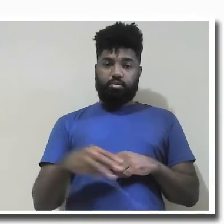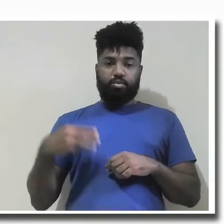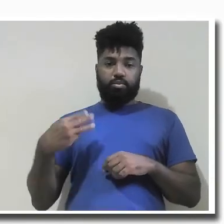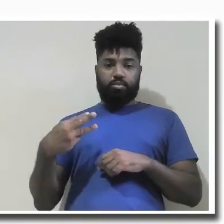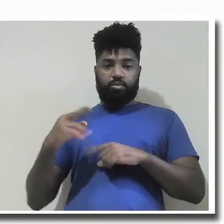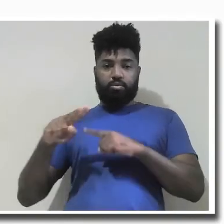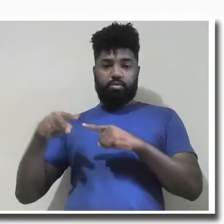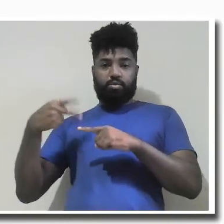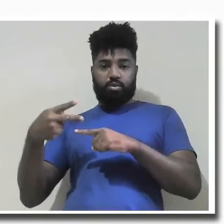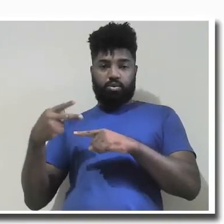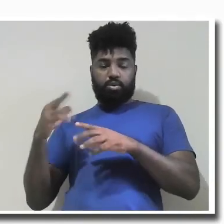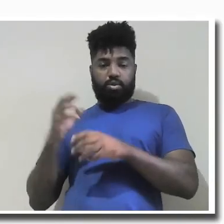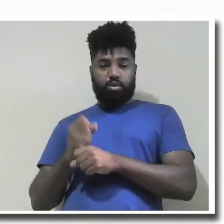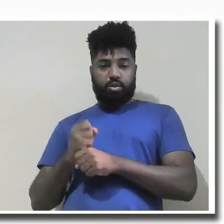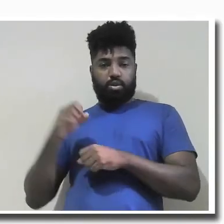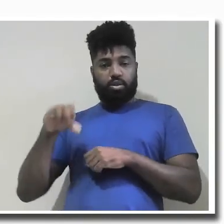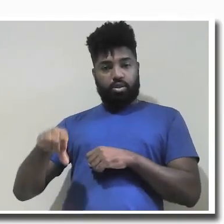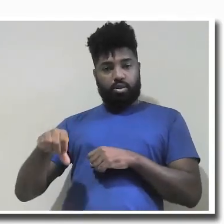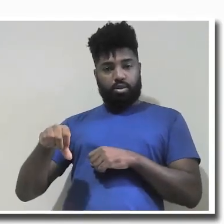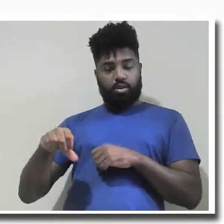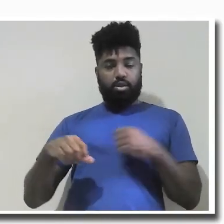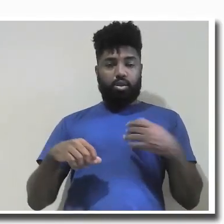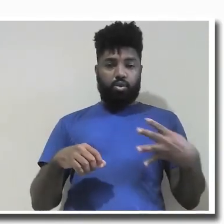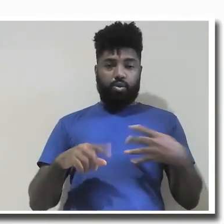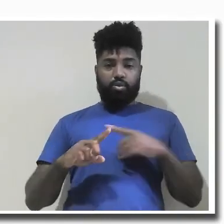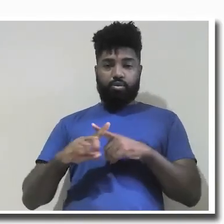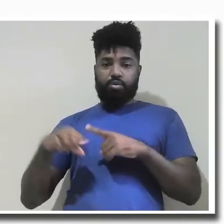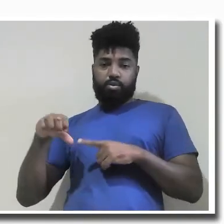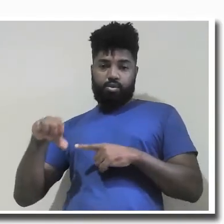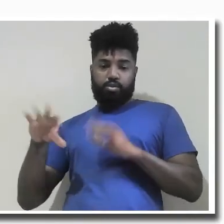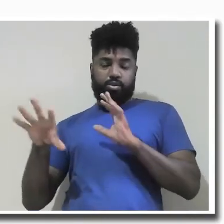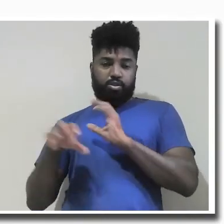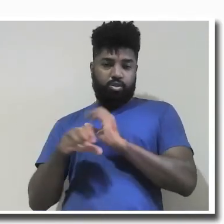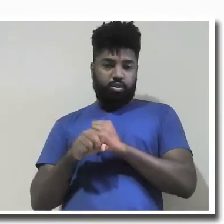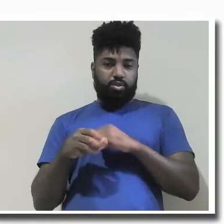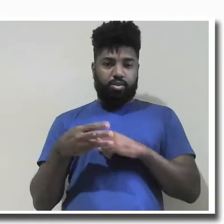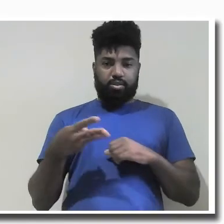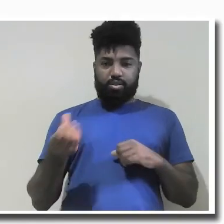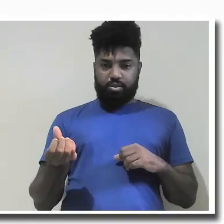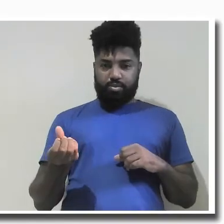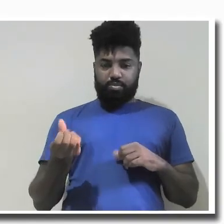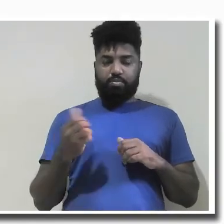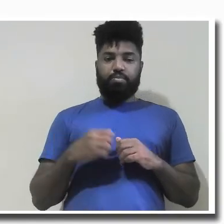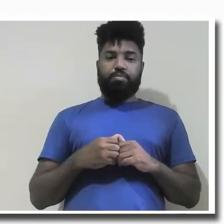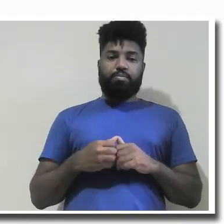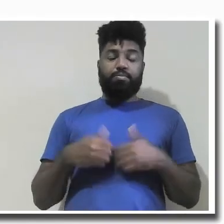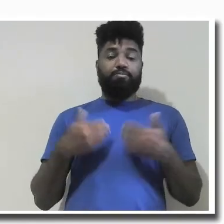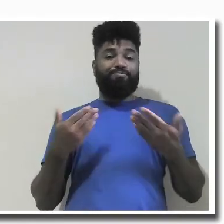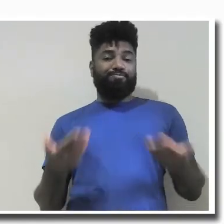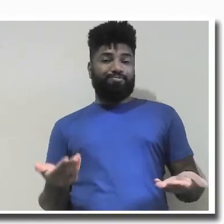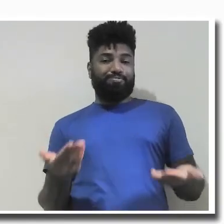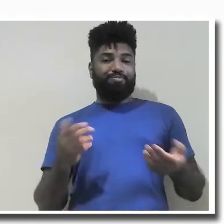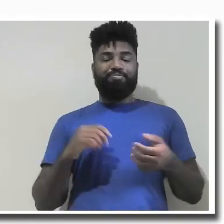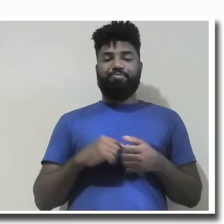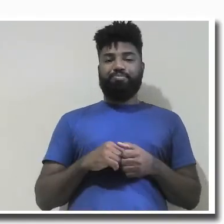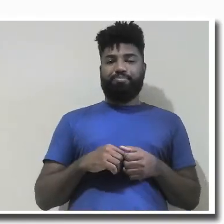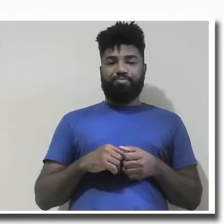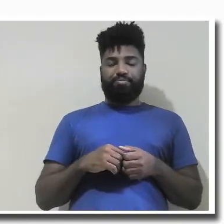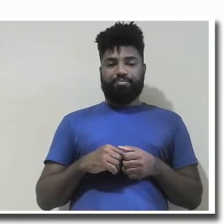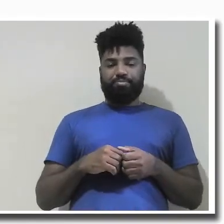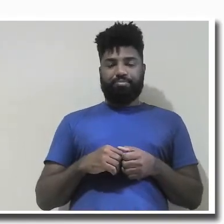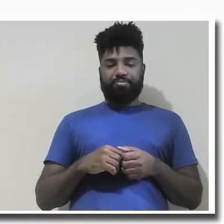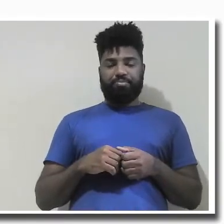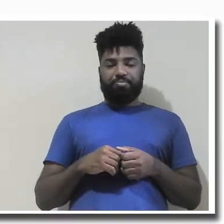ao quadrado, 9. 4 vezes 9, 36. Portanto,